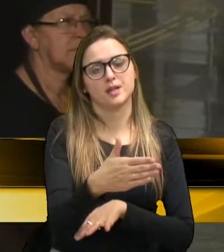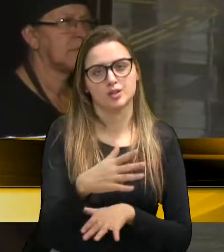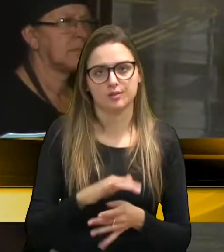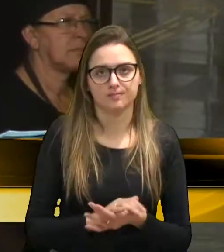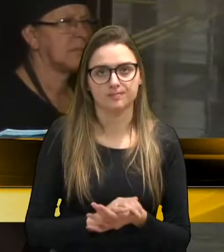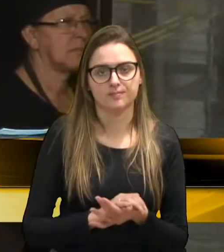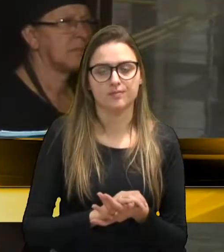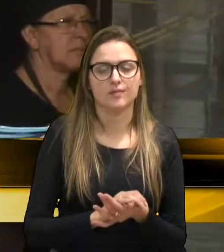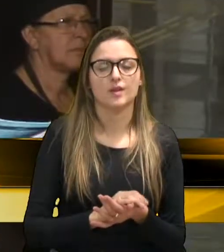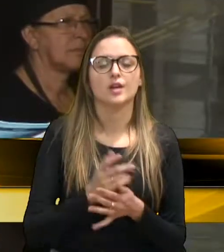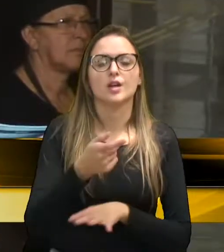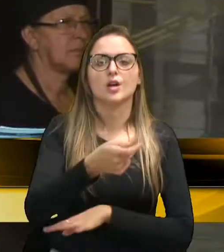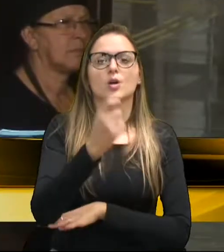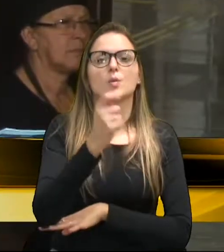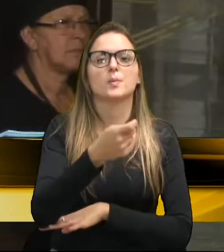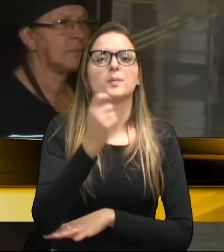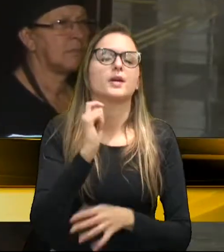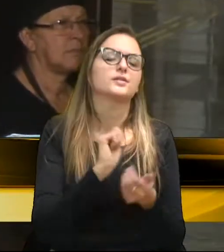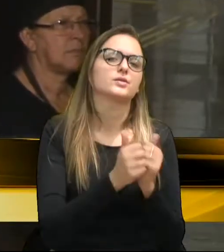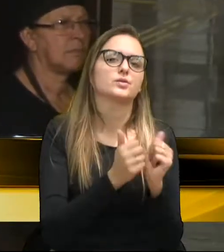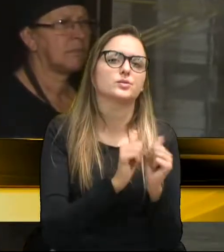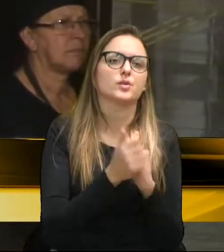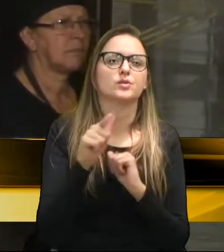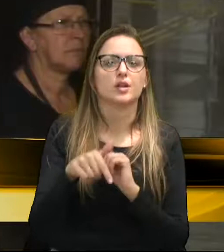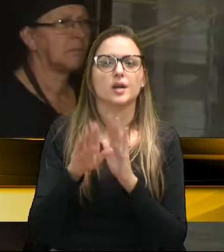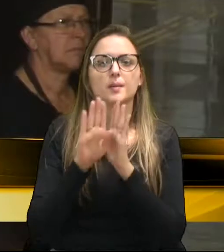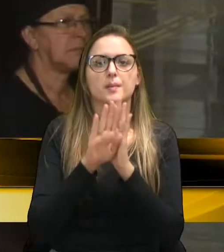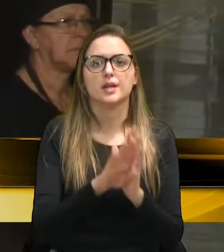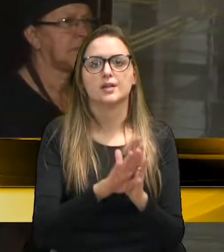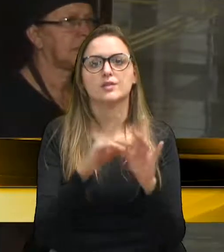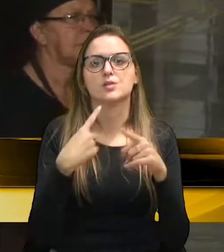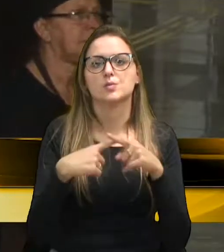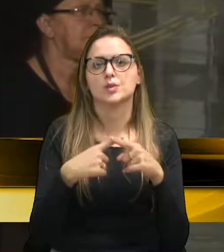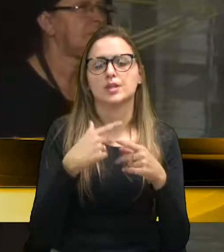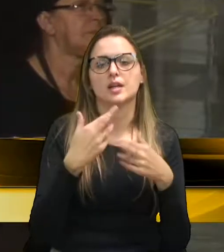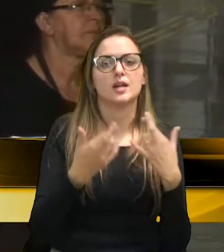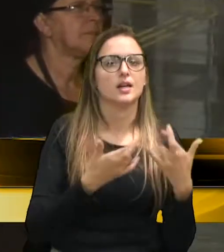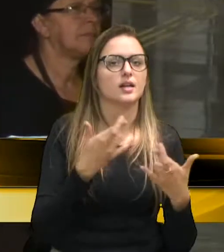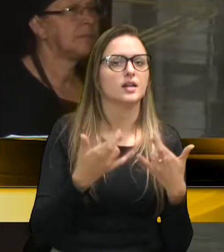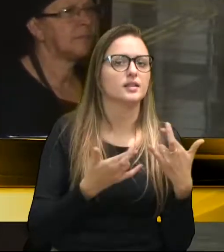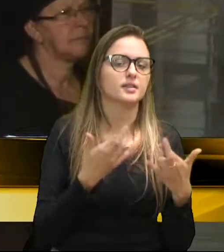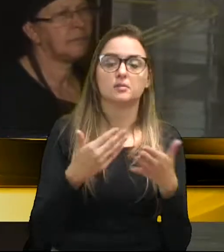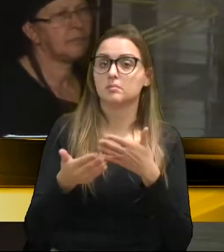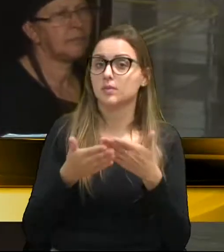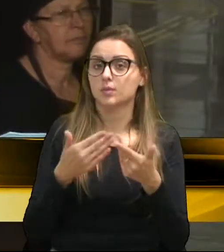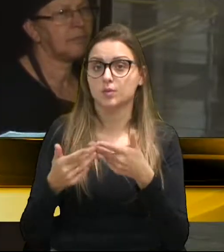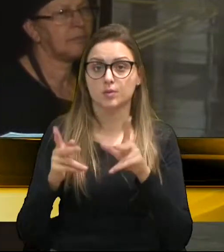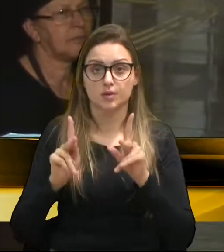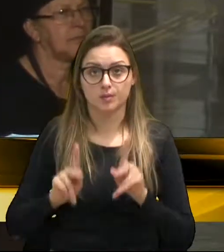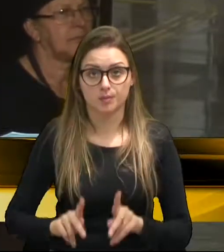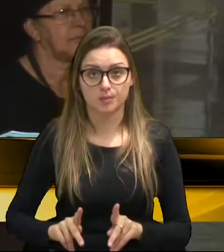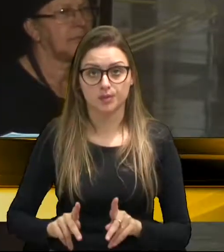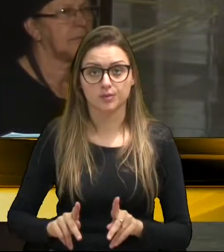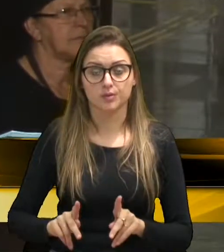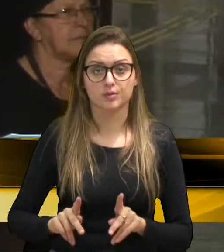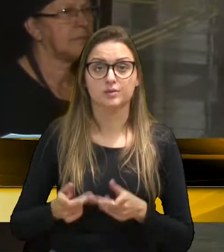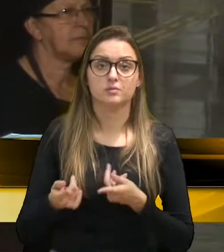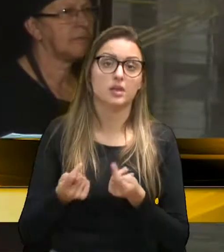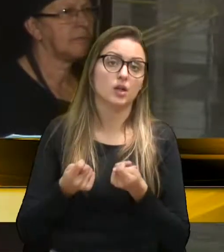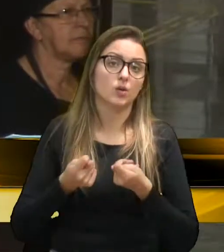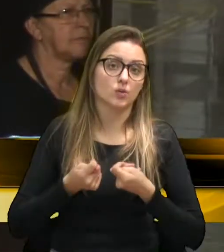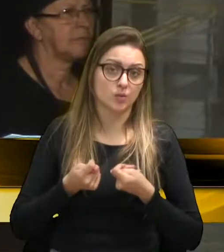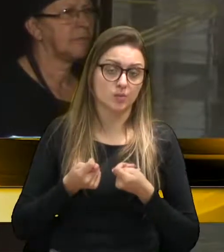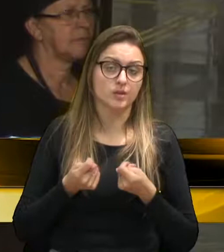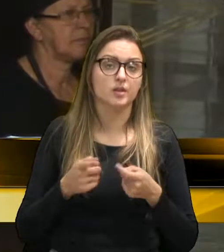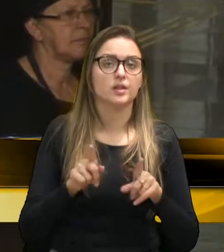Menciona ainda que a pesca esportiva gera benefício, uma vez que possibilita lazer a qualquer tipo de pessoa, econômicos e